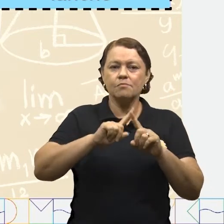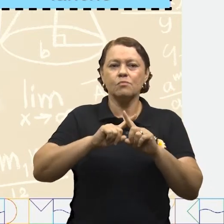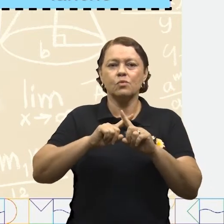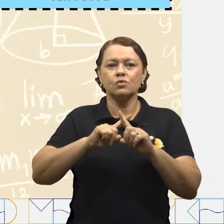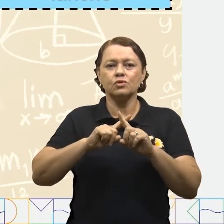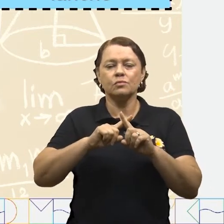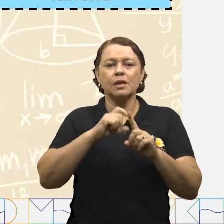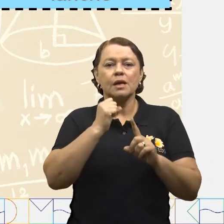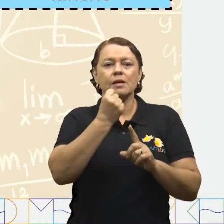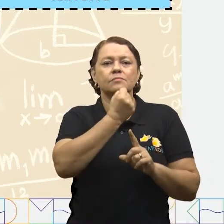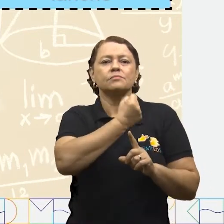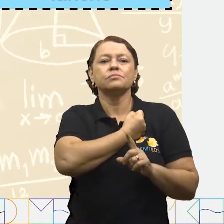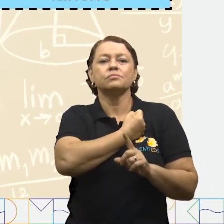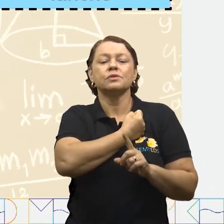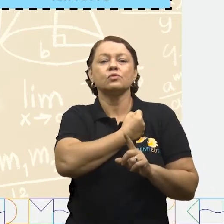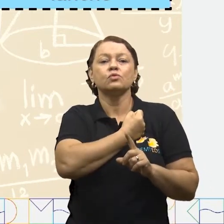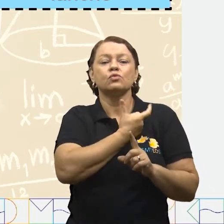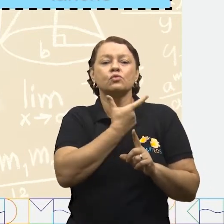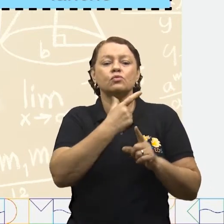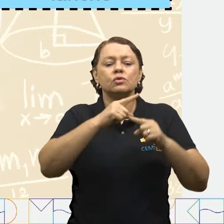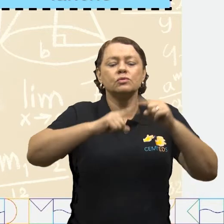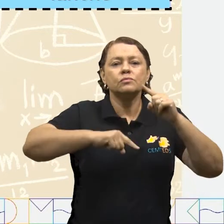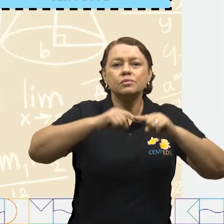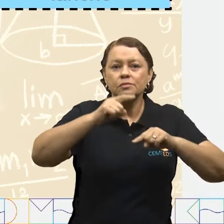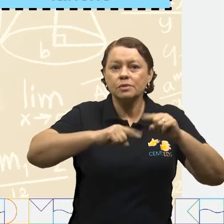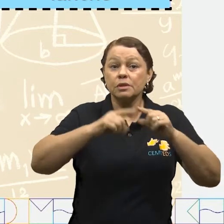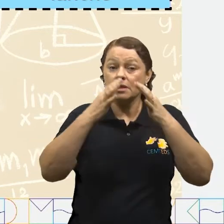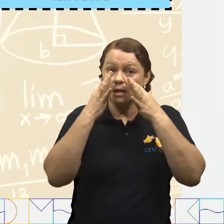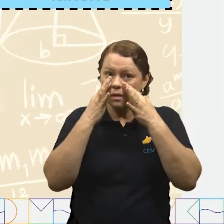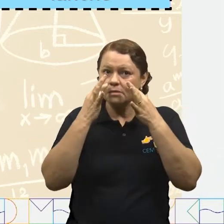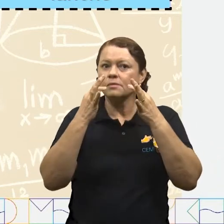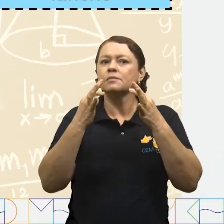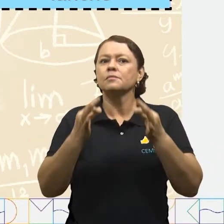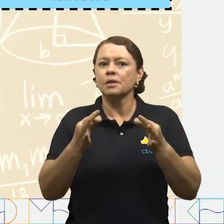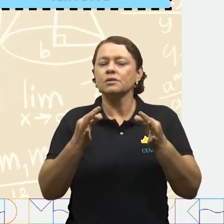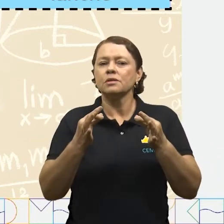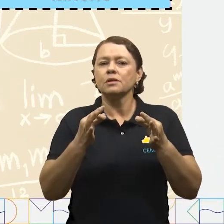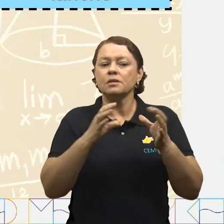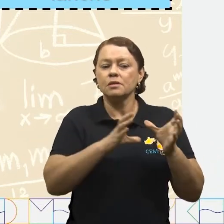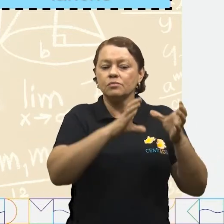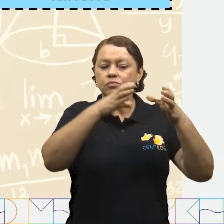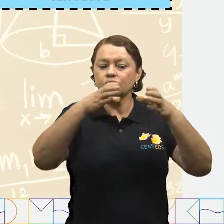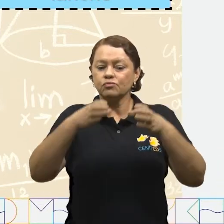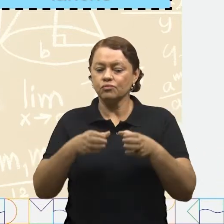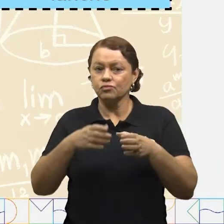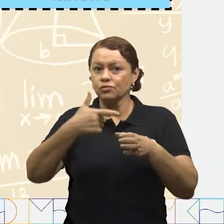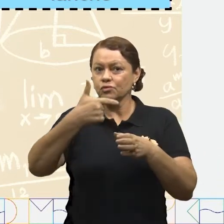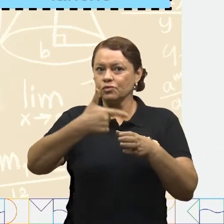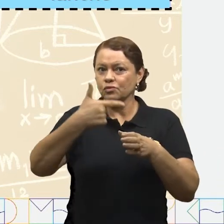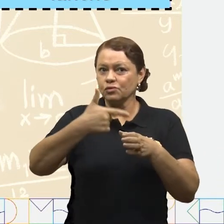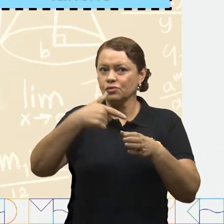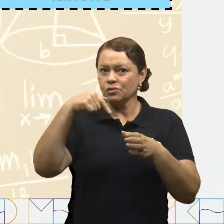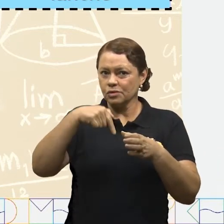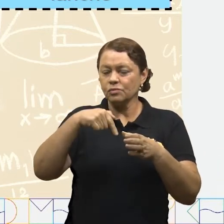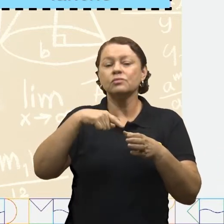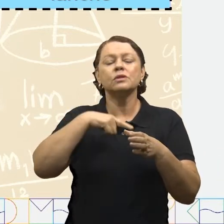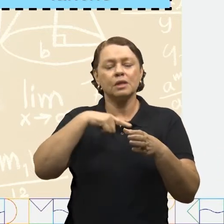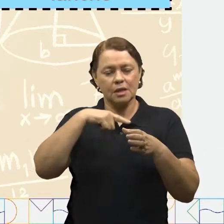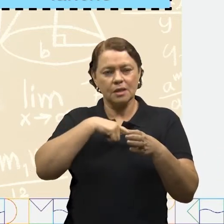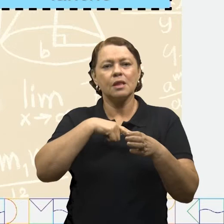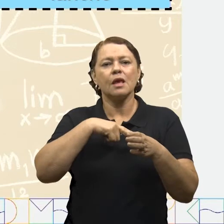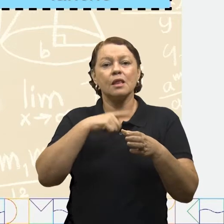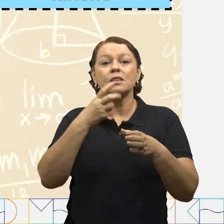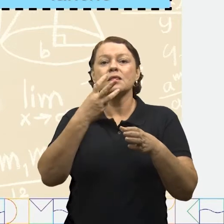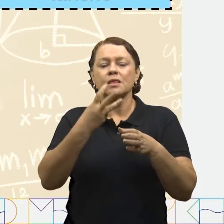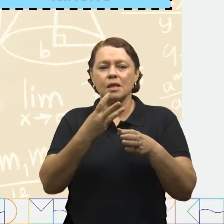pelo número de elementos preste bem atenção do segundo grupo que são três